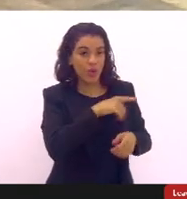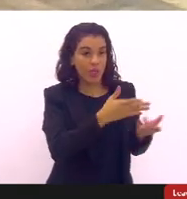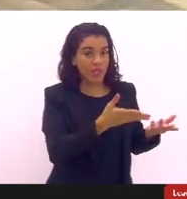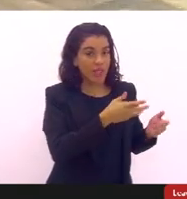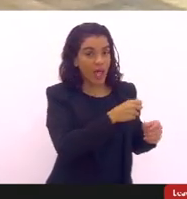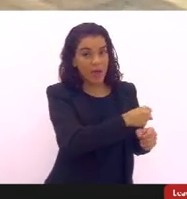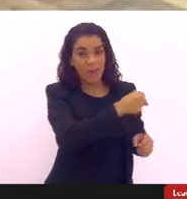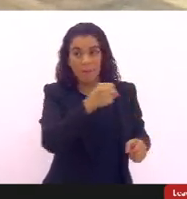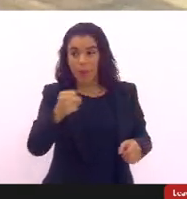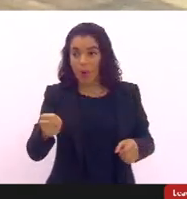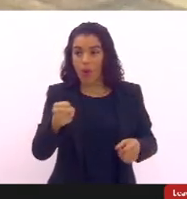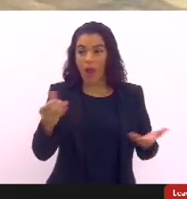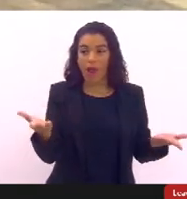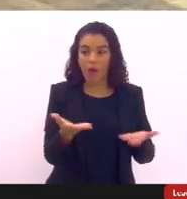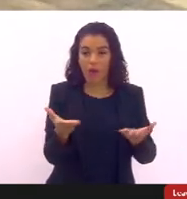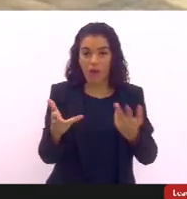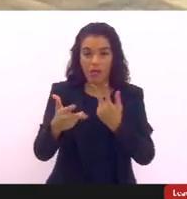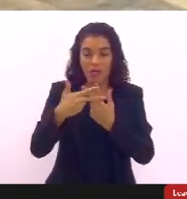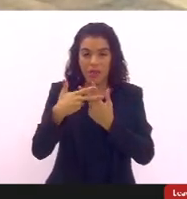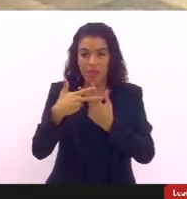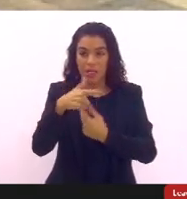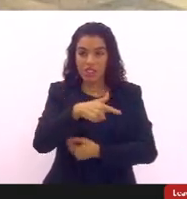né? Fazendo